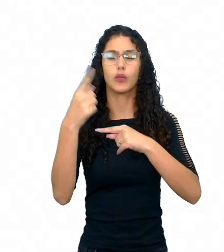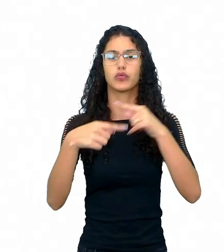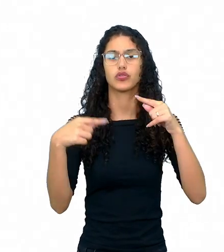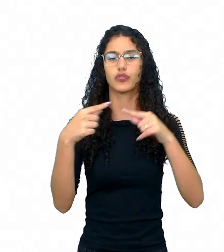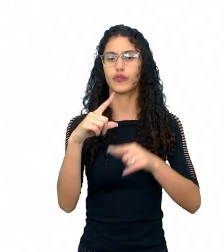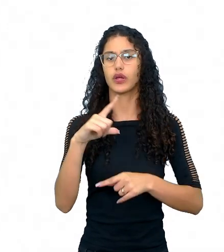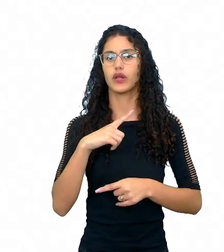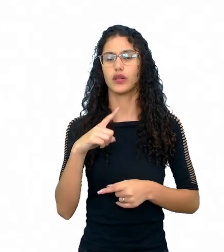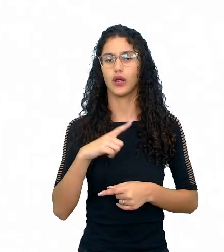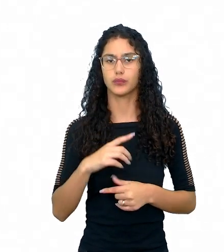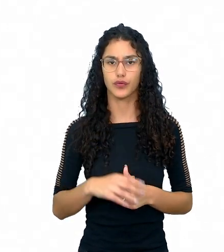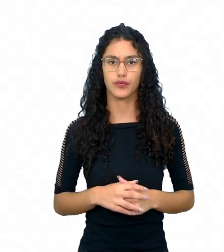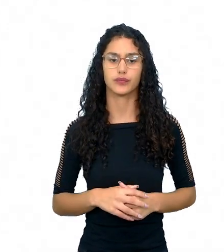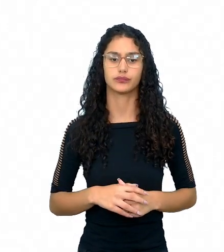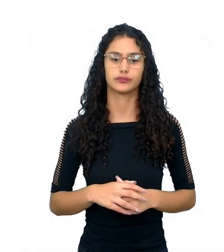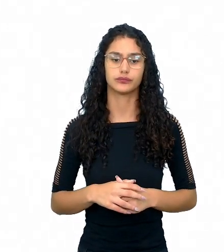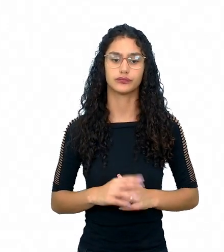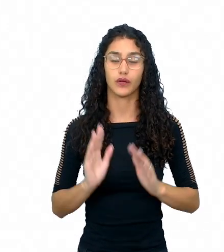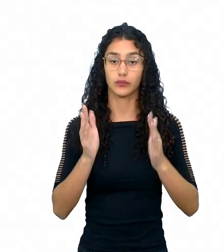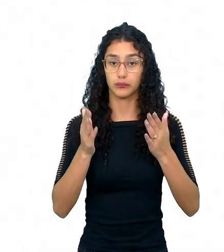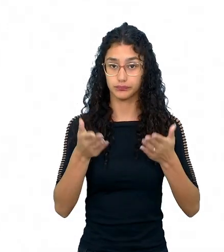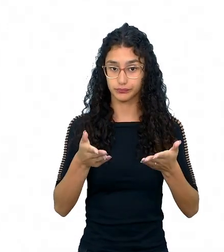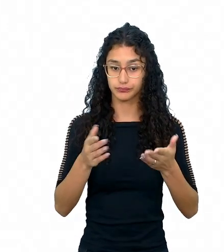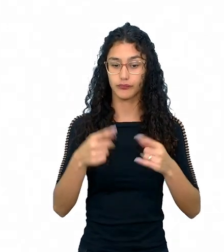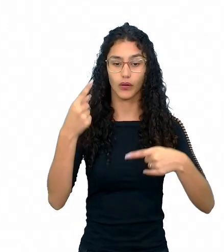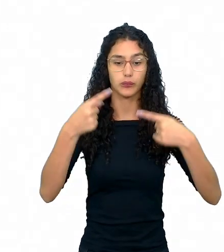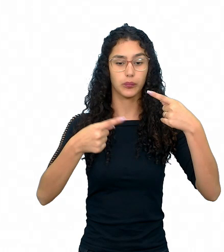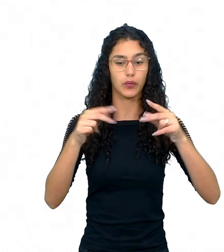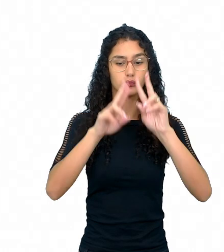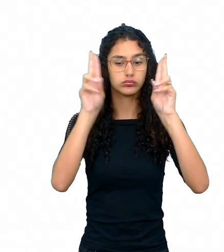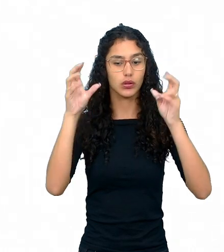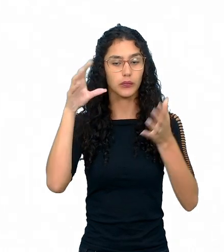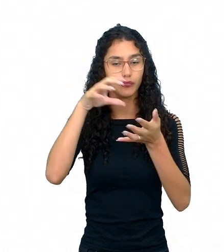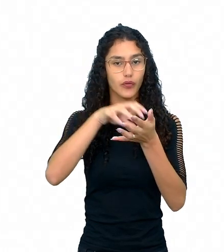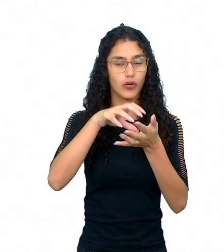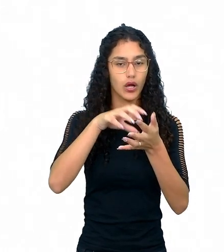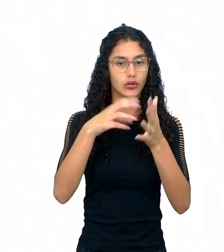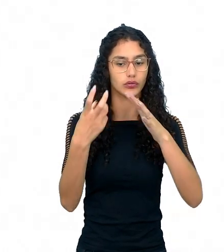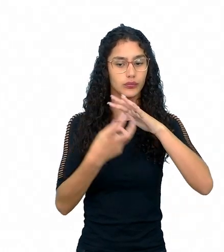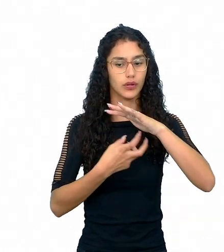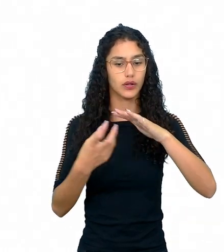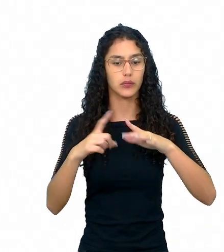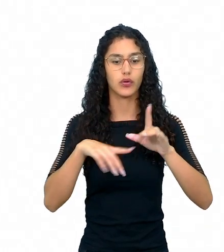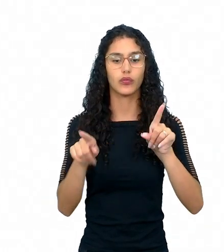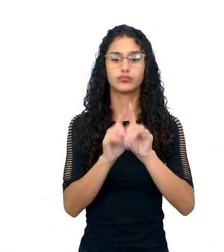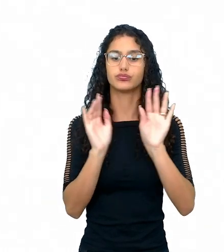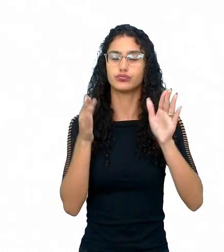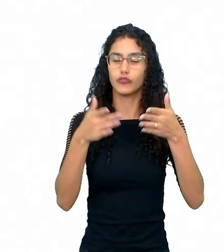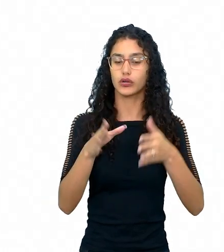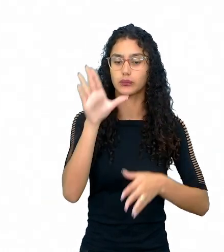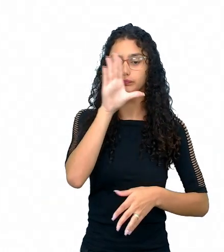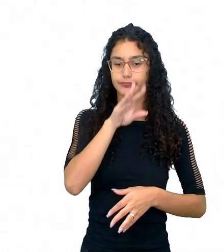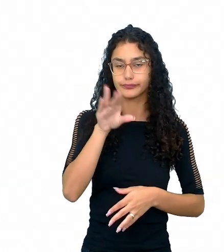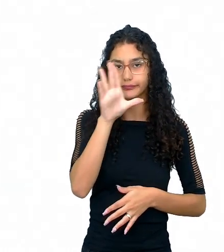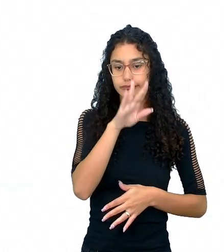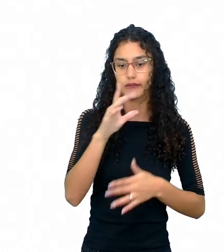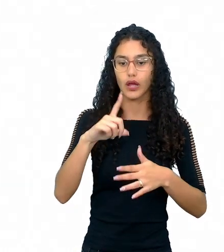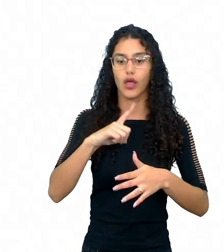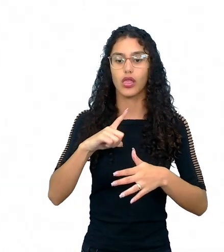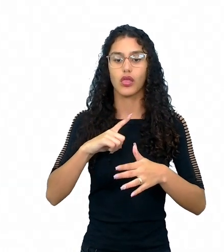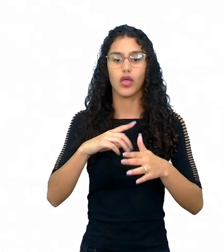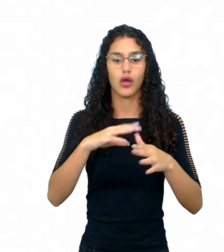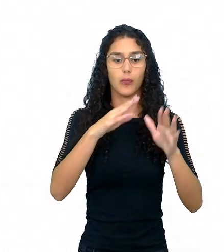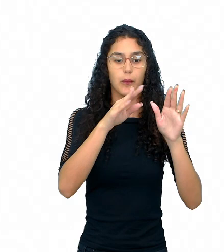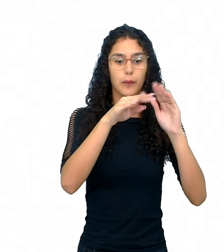objetivos, então, que nós temos aqui para hoje? Discutir o tema central do letramento com enfoque na oralidade, a partir